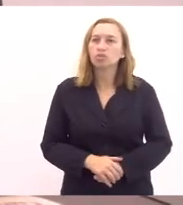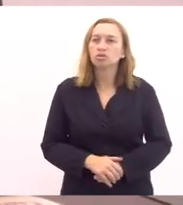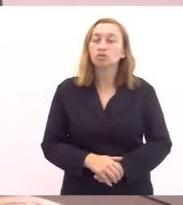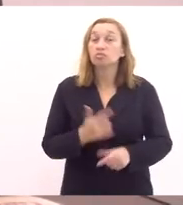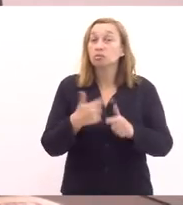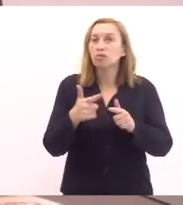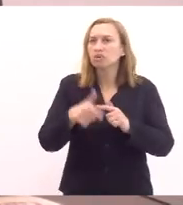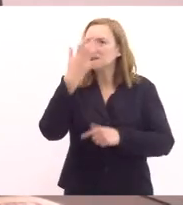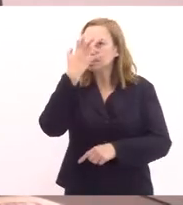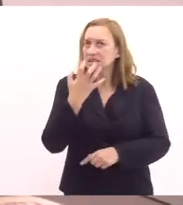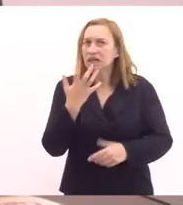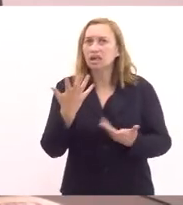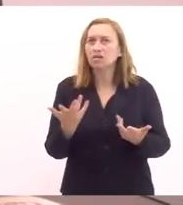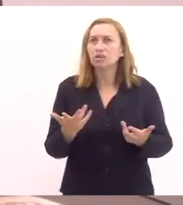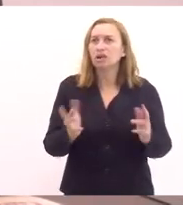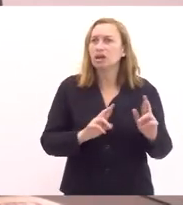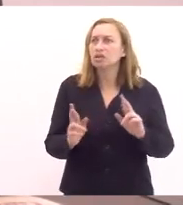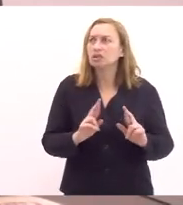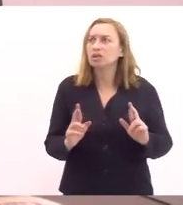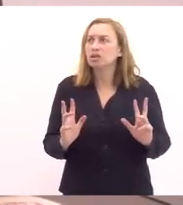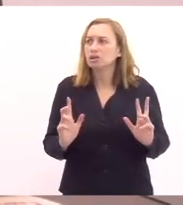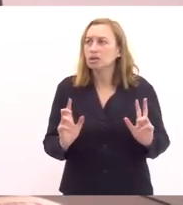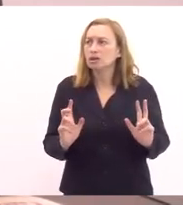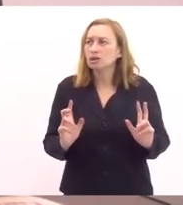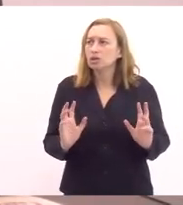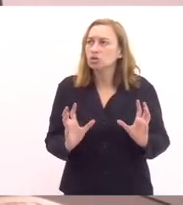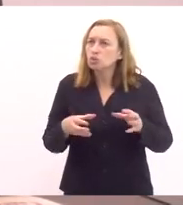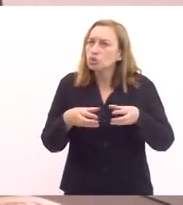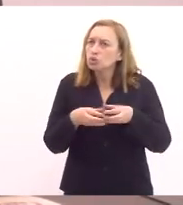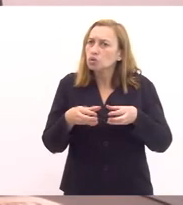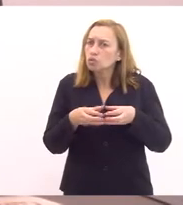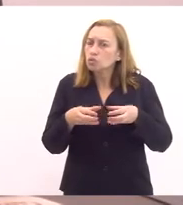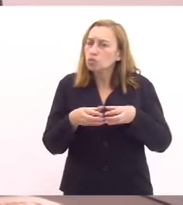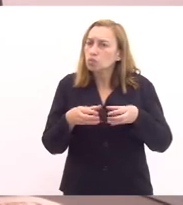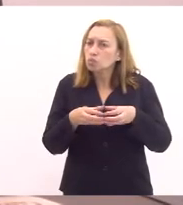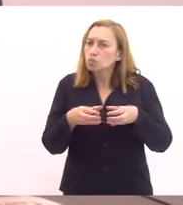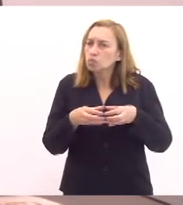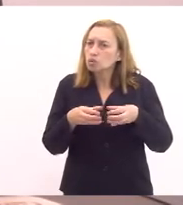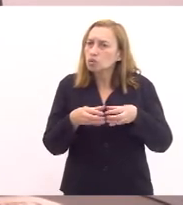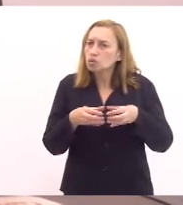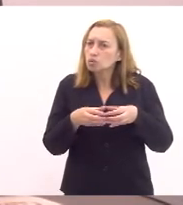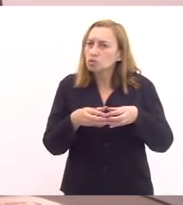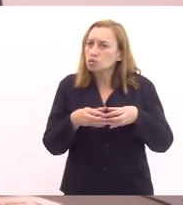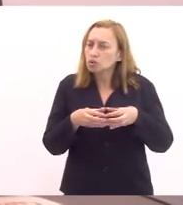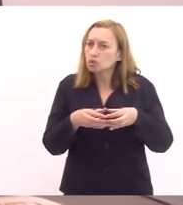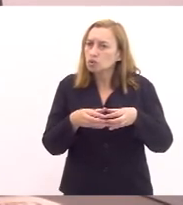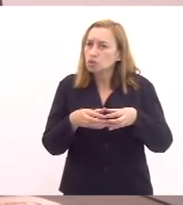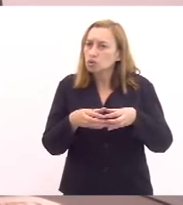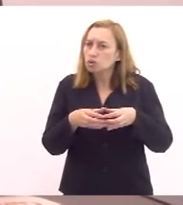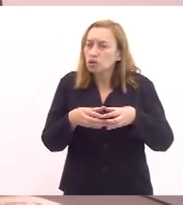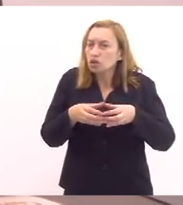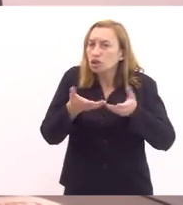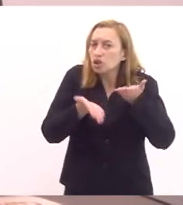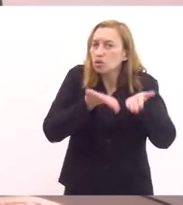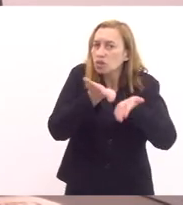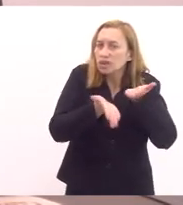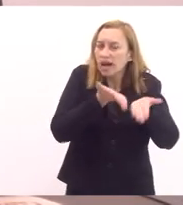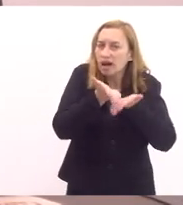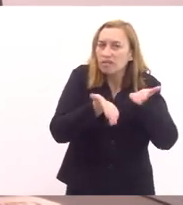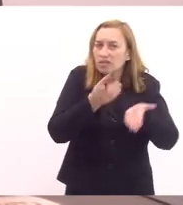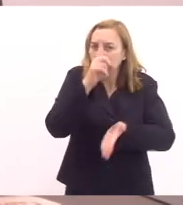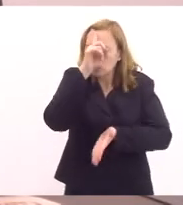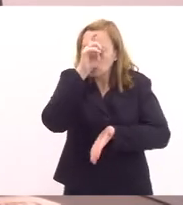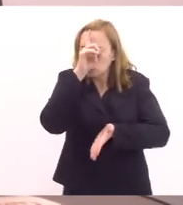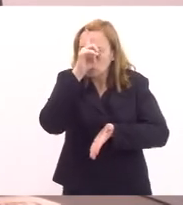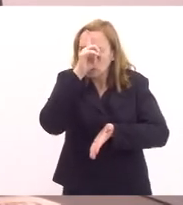grave no que se refere à questão das equipes de plantão nas maternidades a gente ainda tinha assim